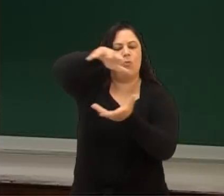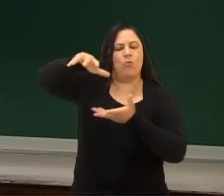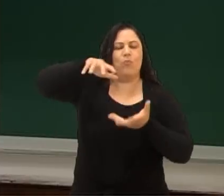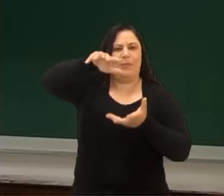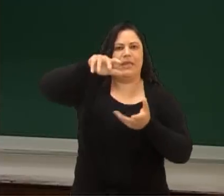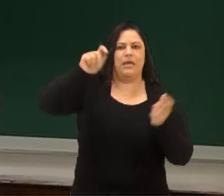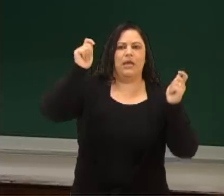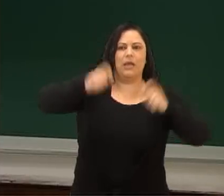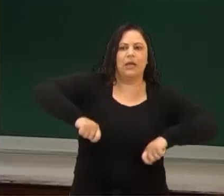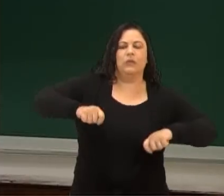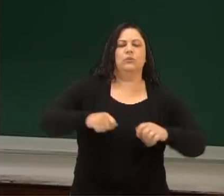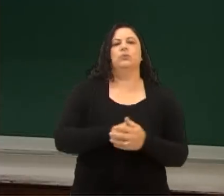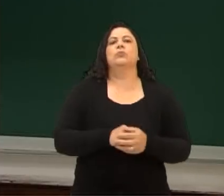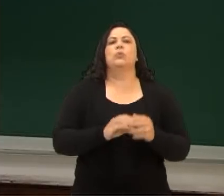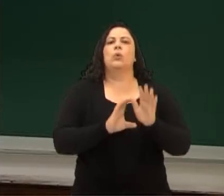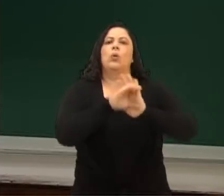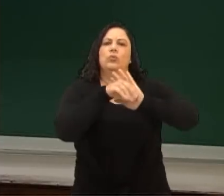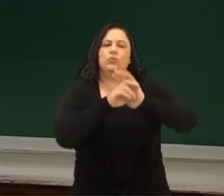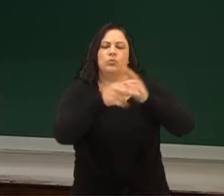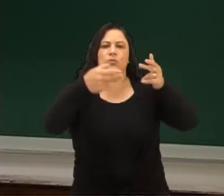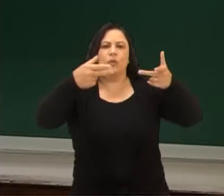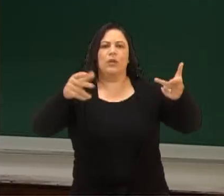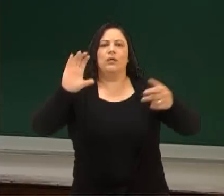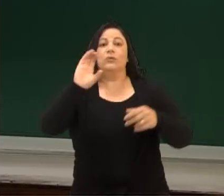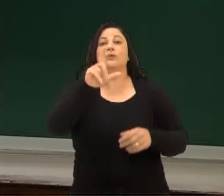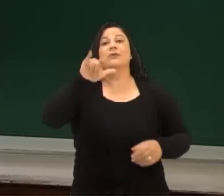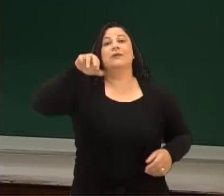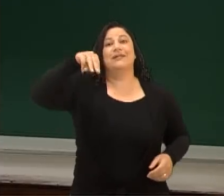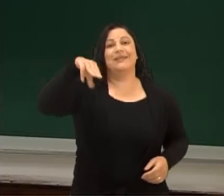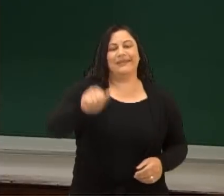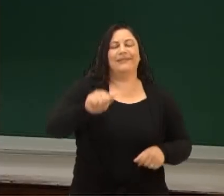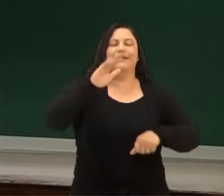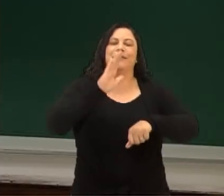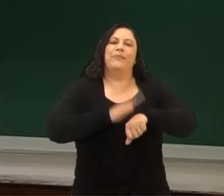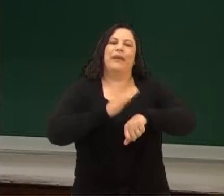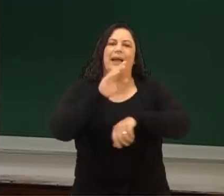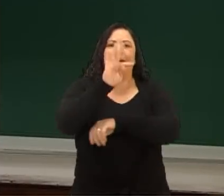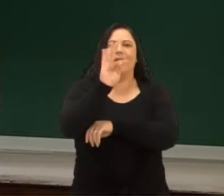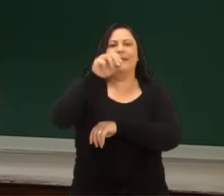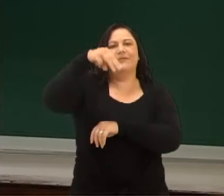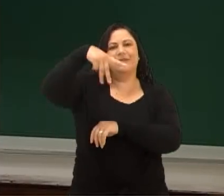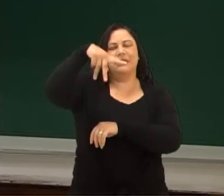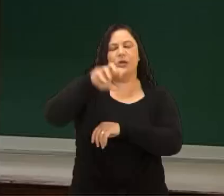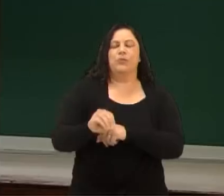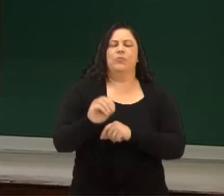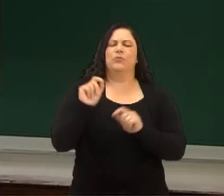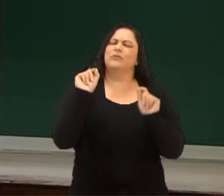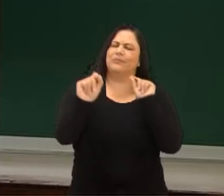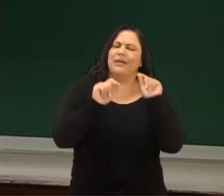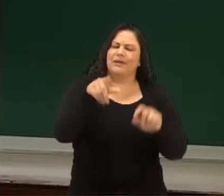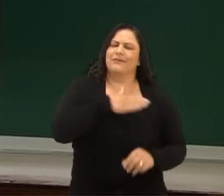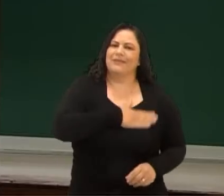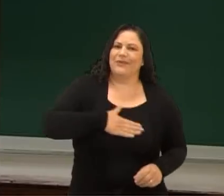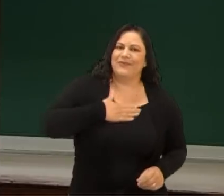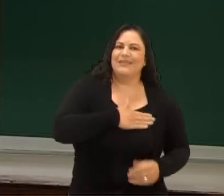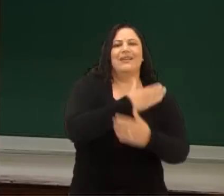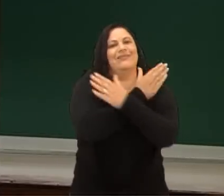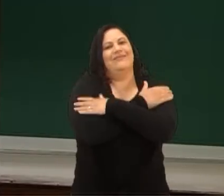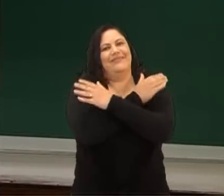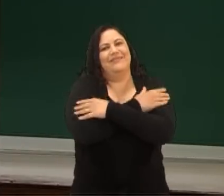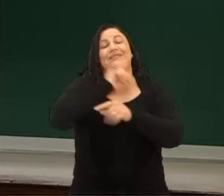os conceitos de clima e tempo. Espero que tenham gostado. Um abraço para vocês. Até a próxima aula.